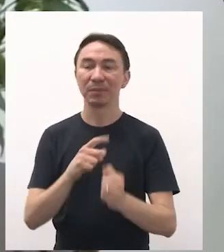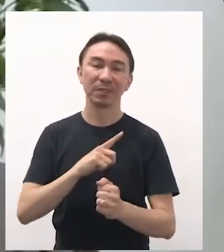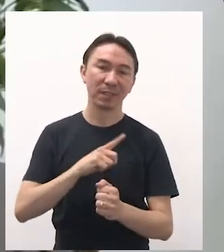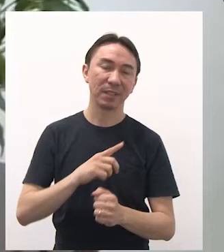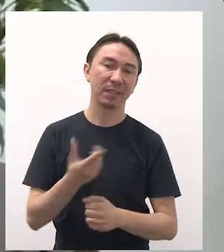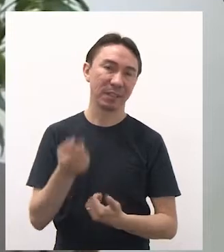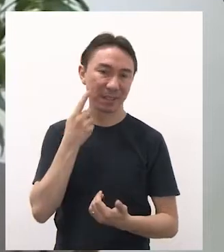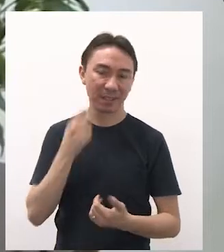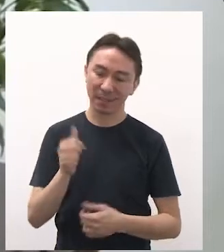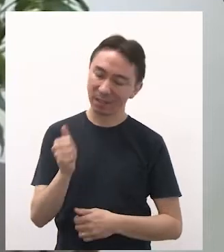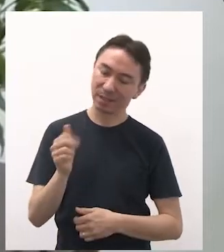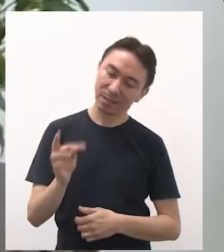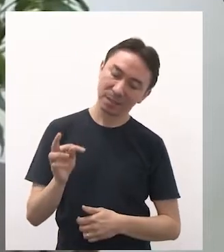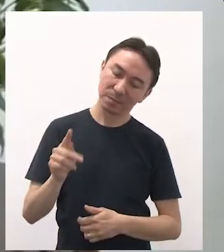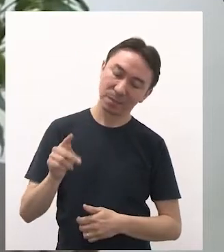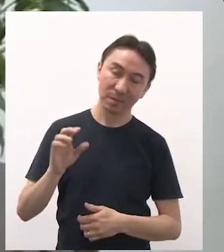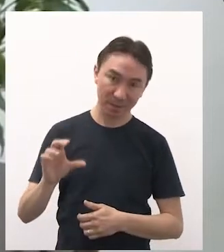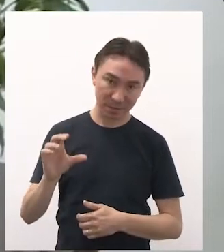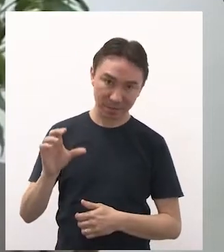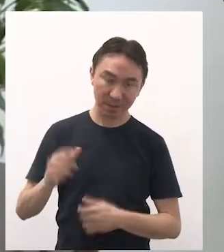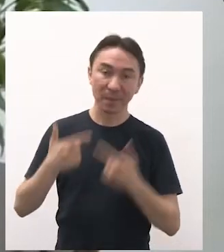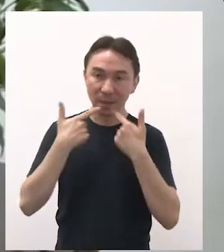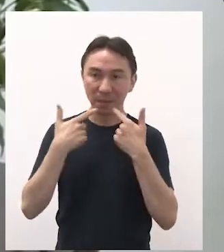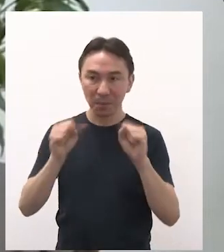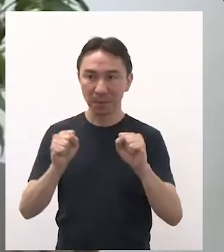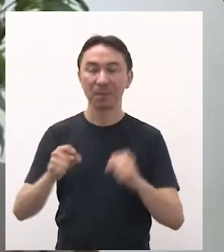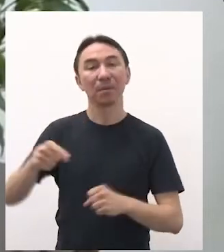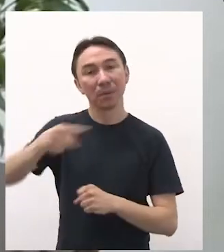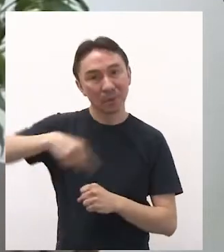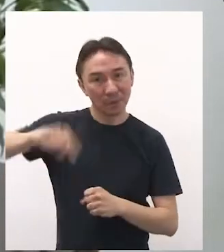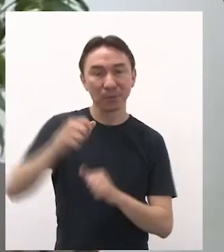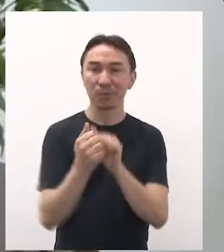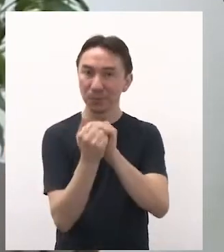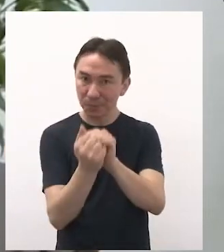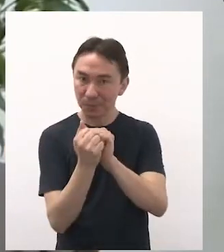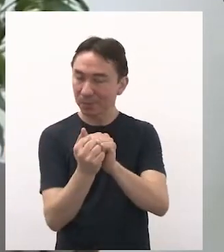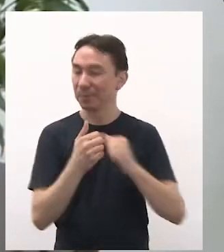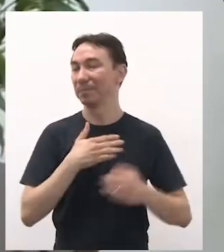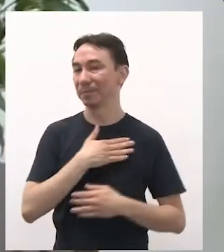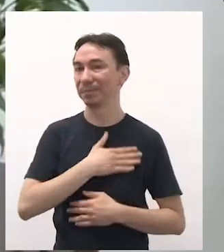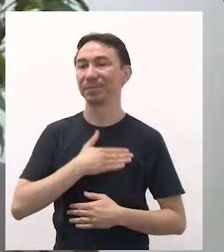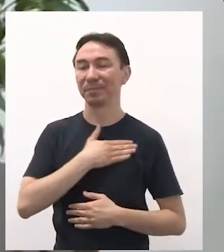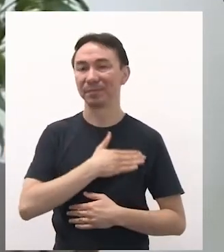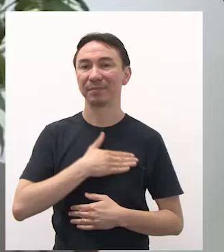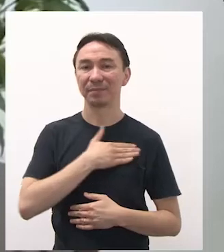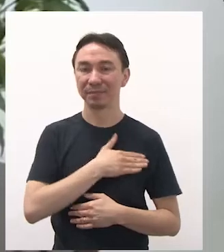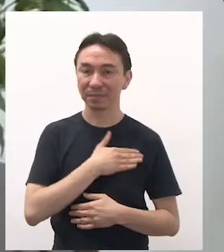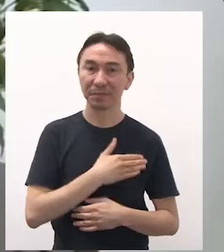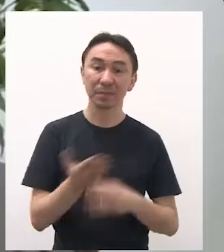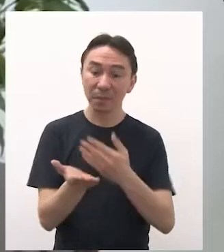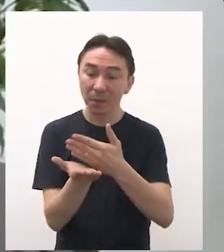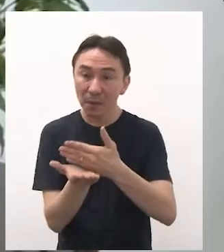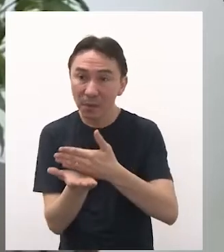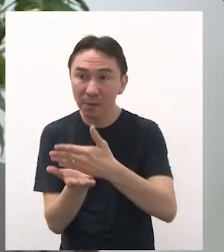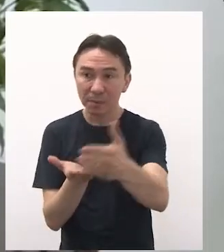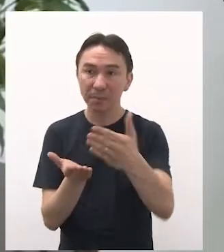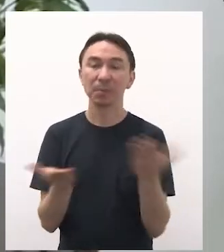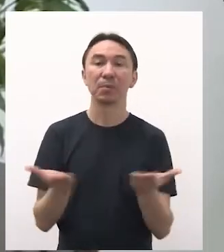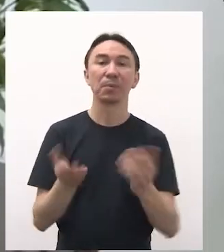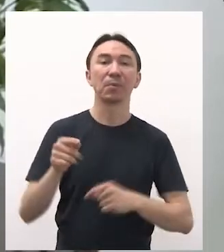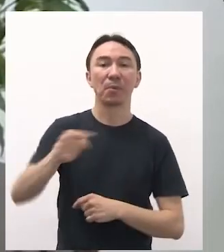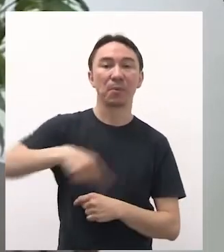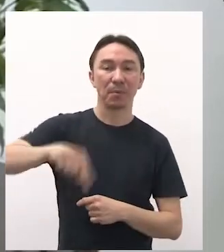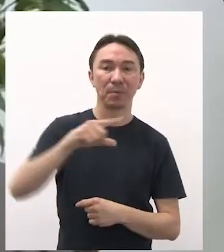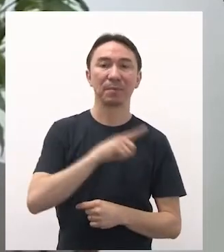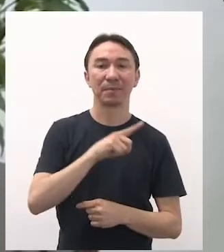É sempre um grande prazer de estarmos juntos para isso. Nós vamos começar hoje o primeiro momento, o